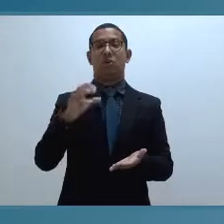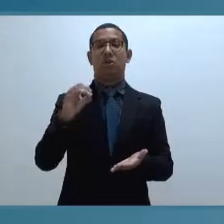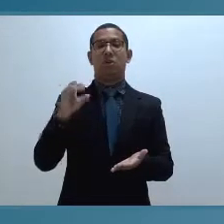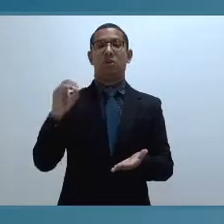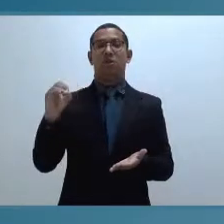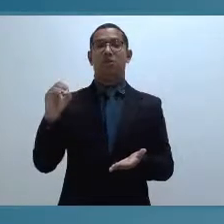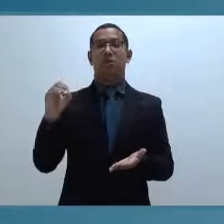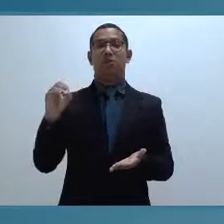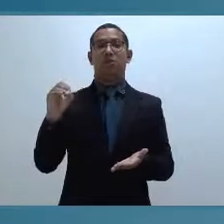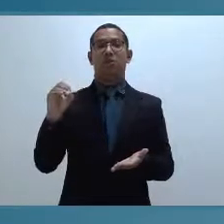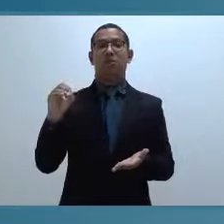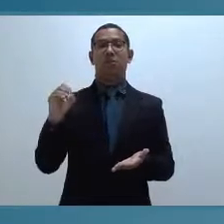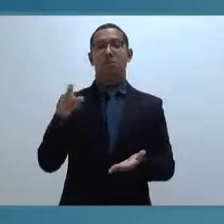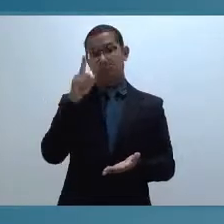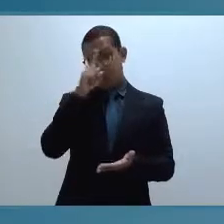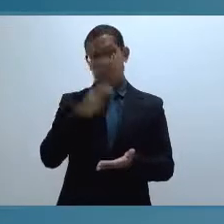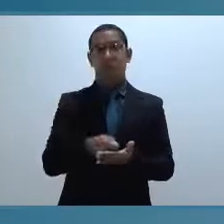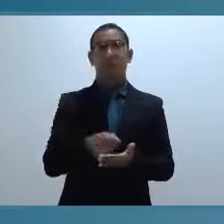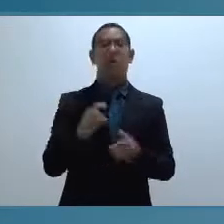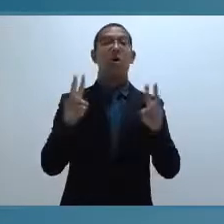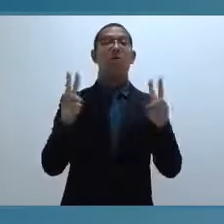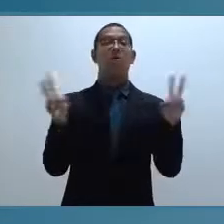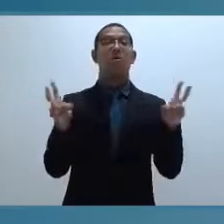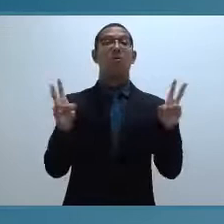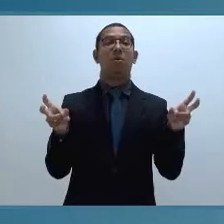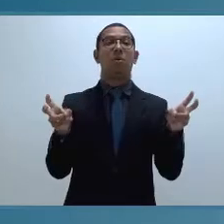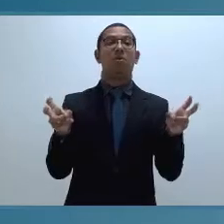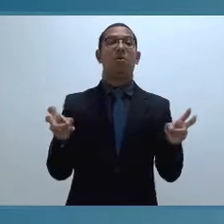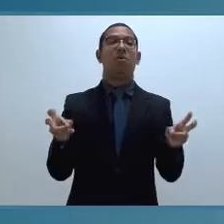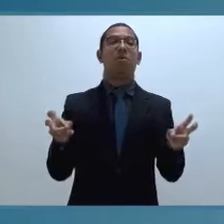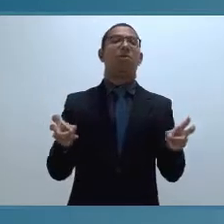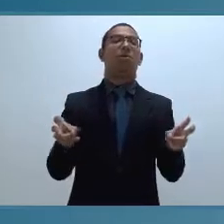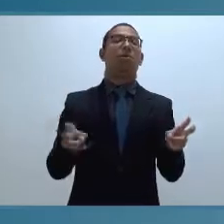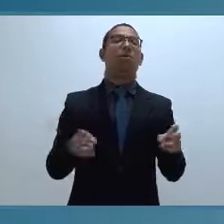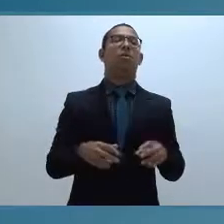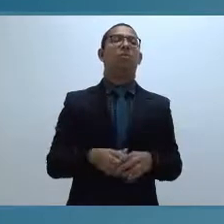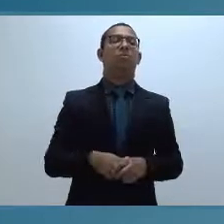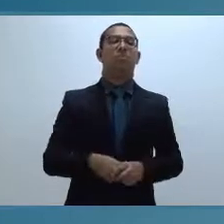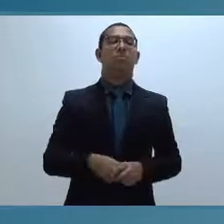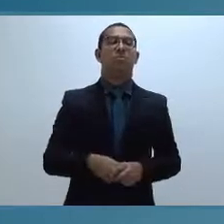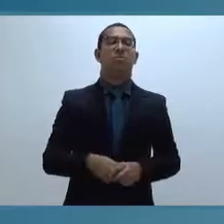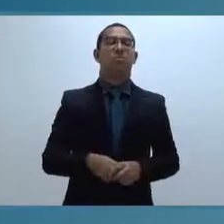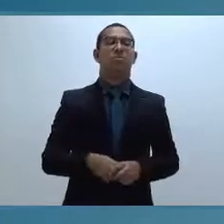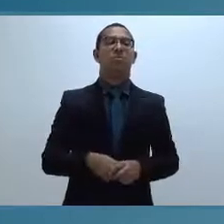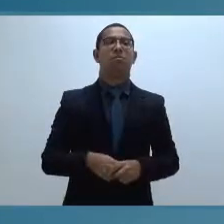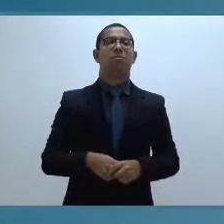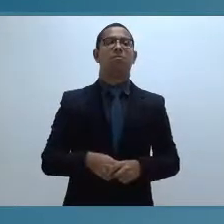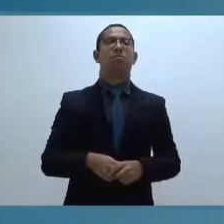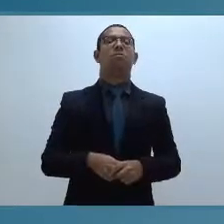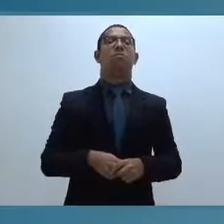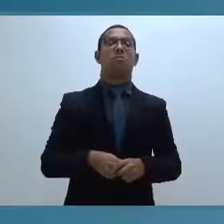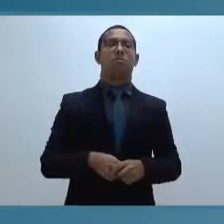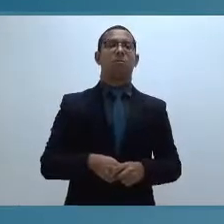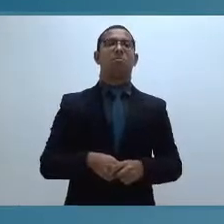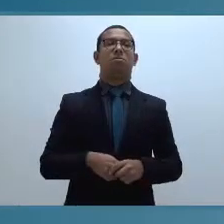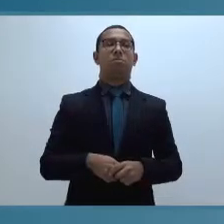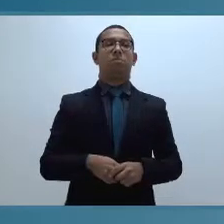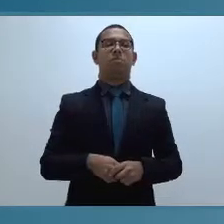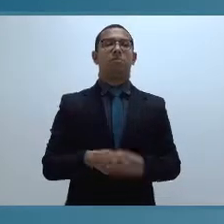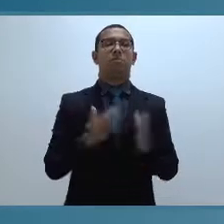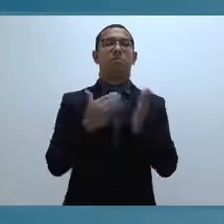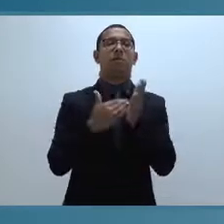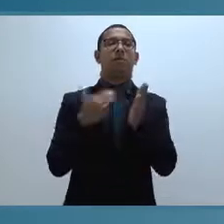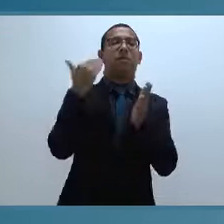000481-70-2012.2.00-0000, assim decidiu. Aguarde. Repite-se que, apesar de o poder constituinte derivar